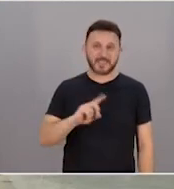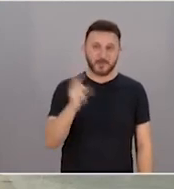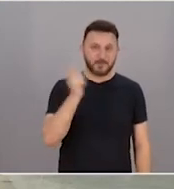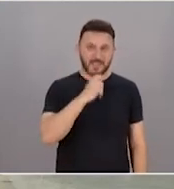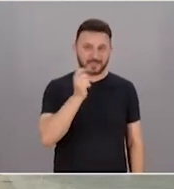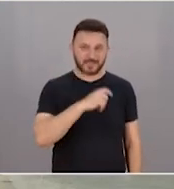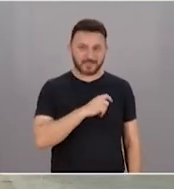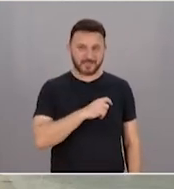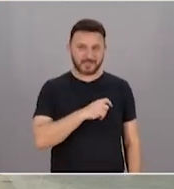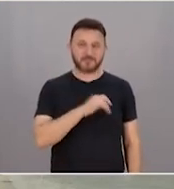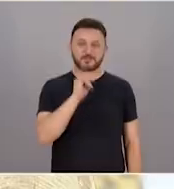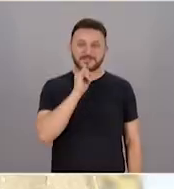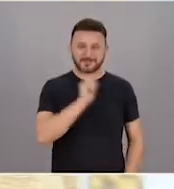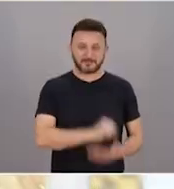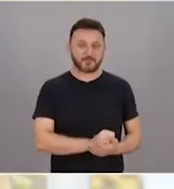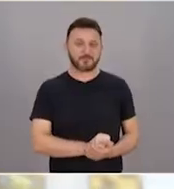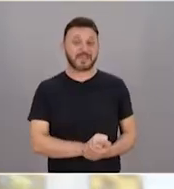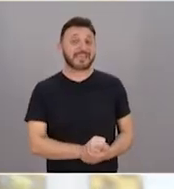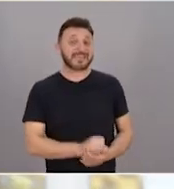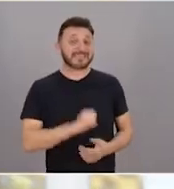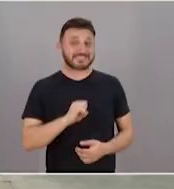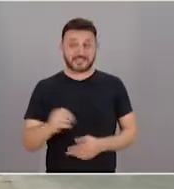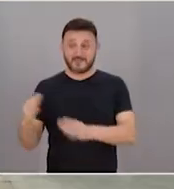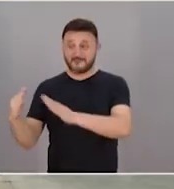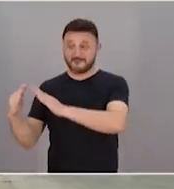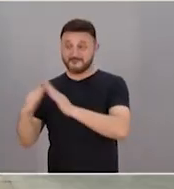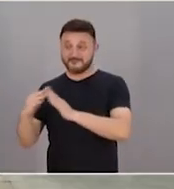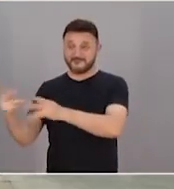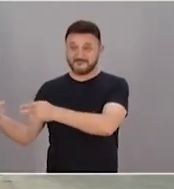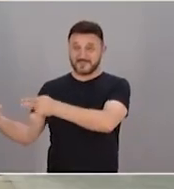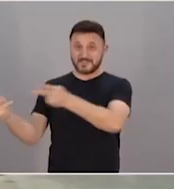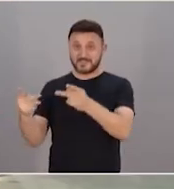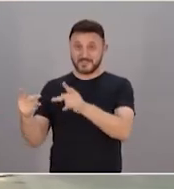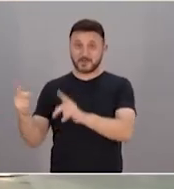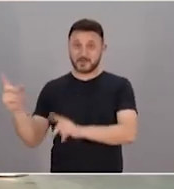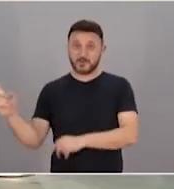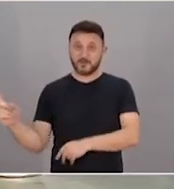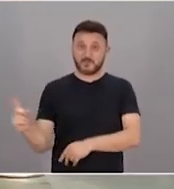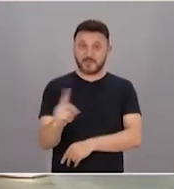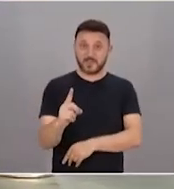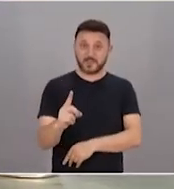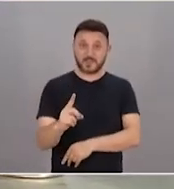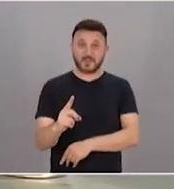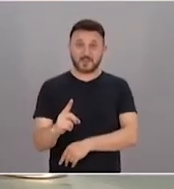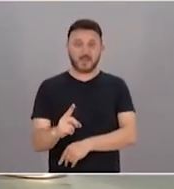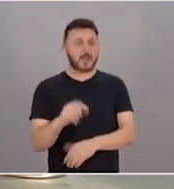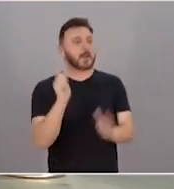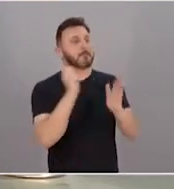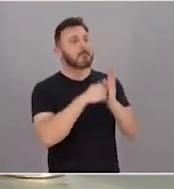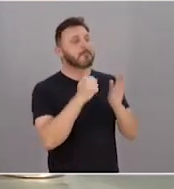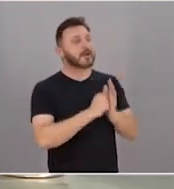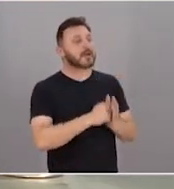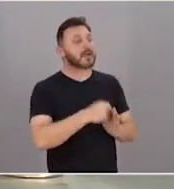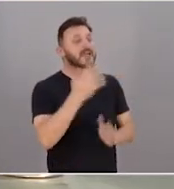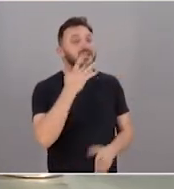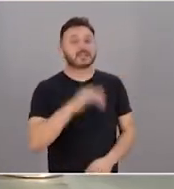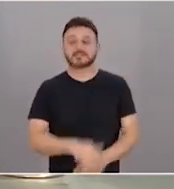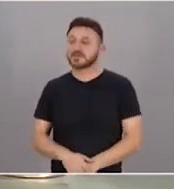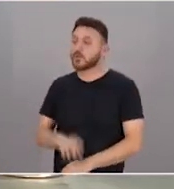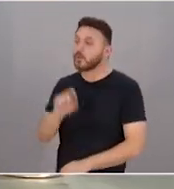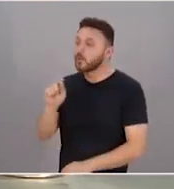não. Mas se ela passou a mentir, alguém ensinou. Você entende o que eu estou